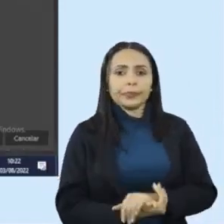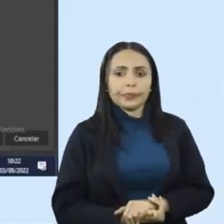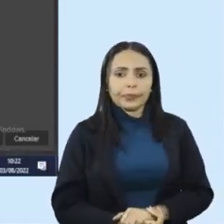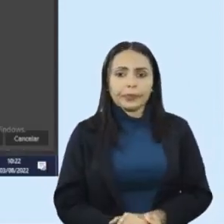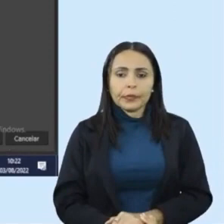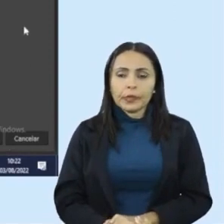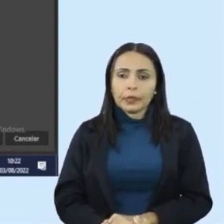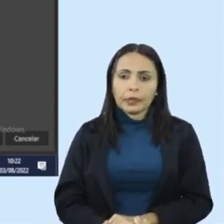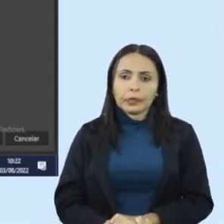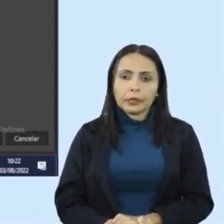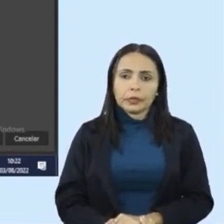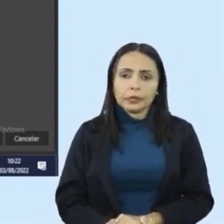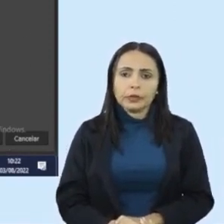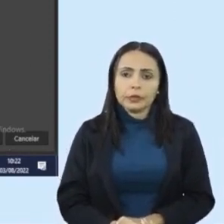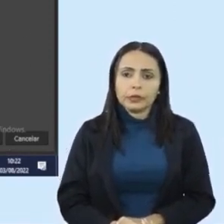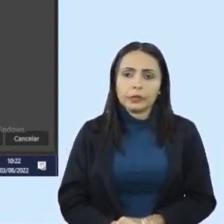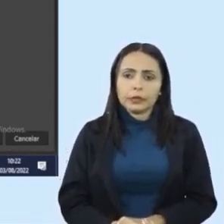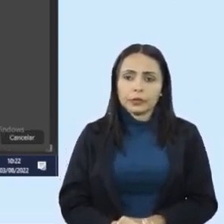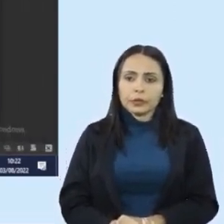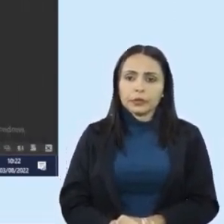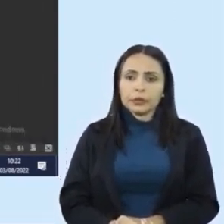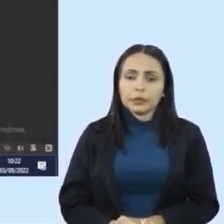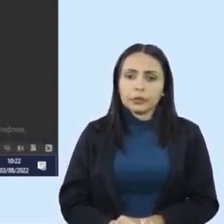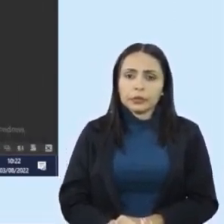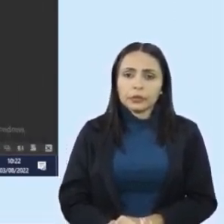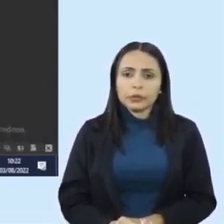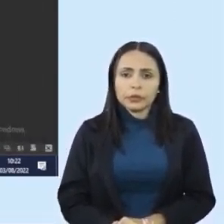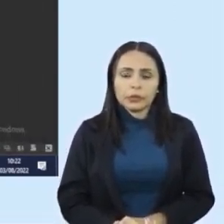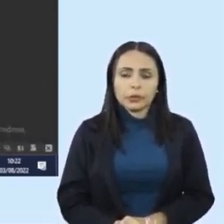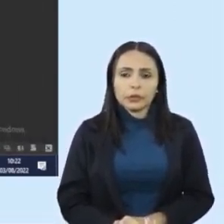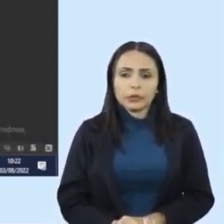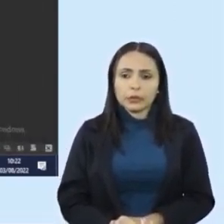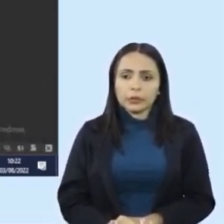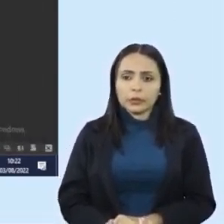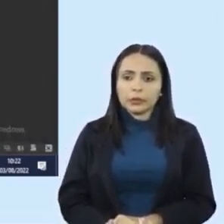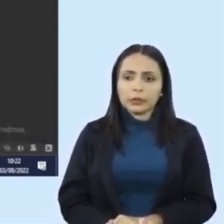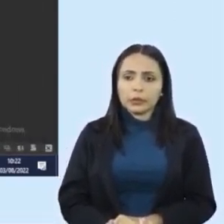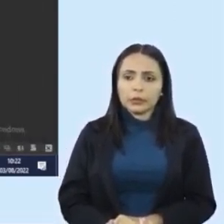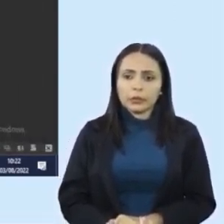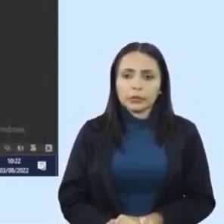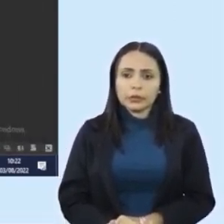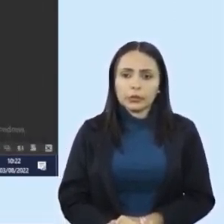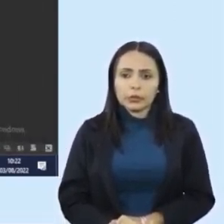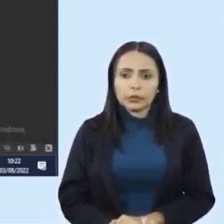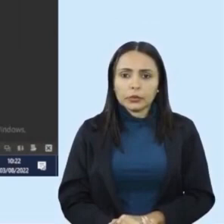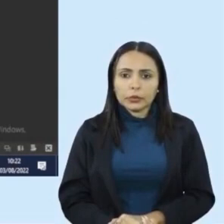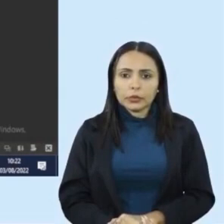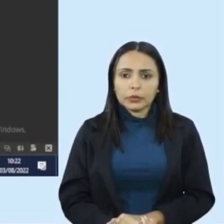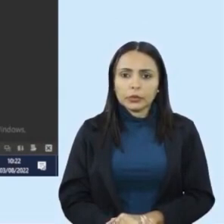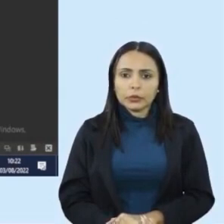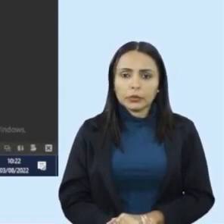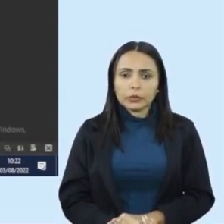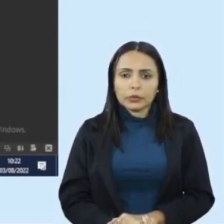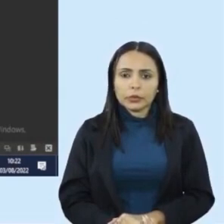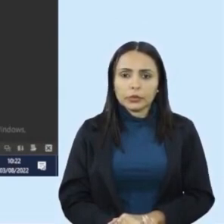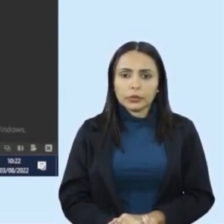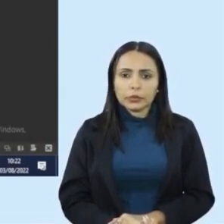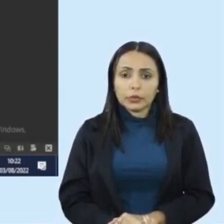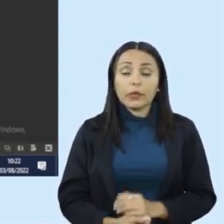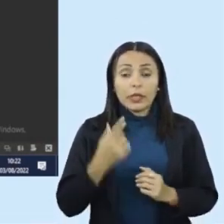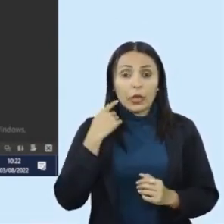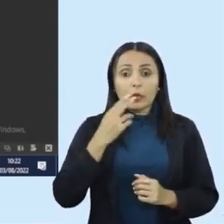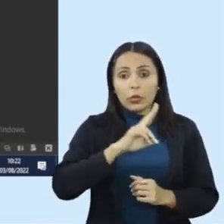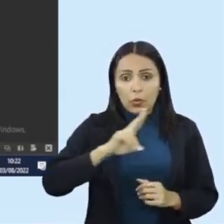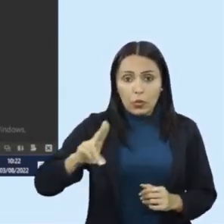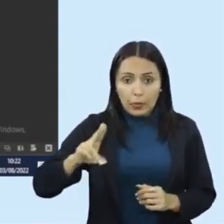camada. Vamos ficar atentos às propriedades principais que a gente vai utilizar. A gente vai dar o